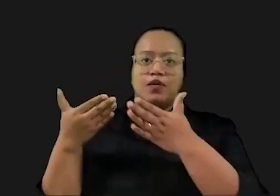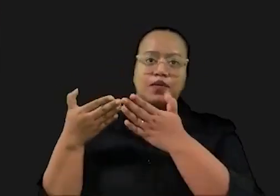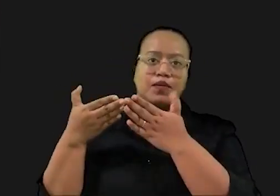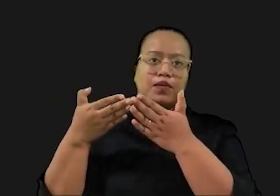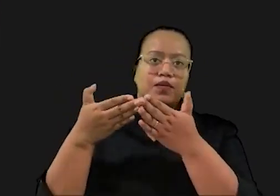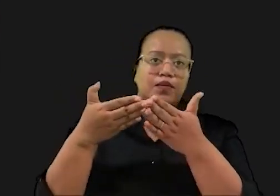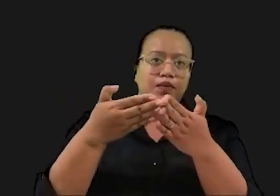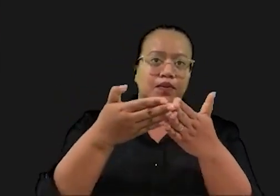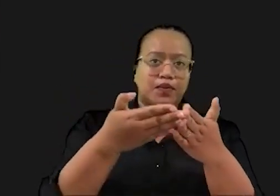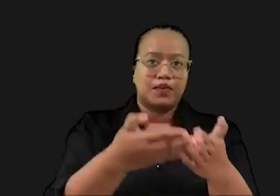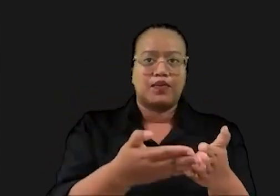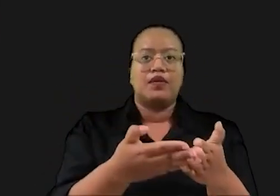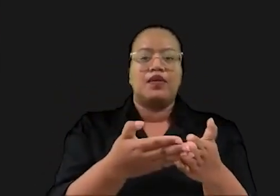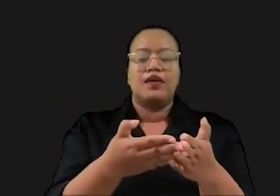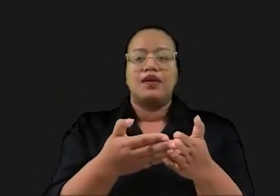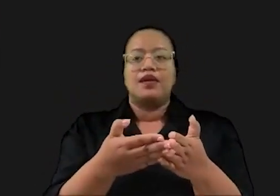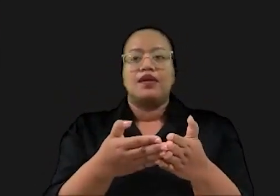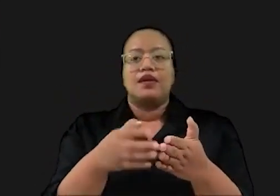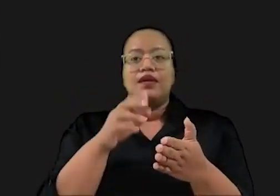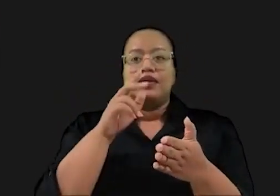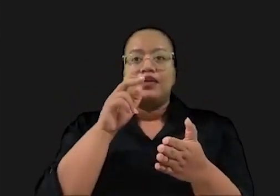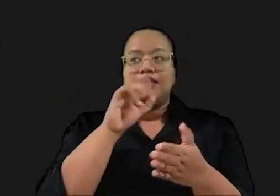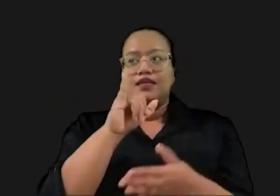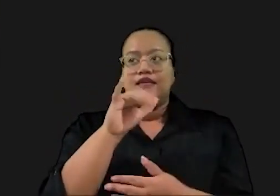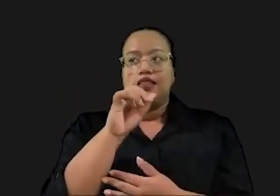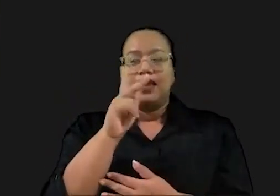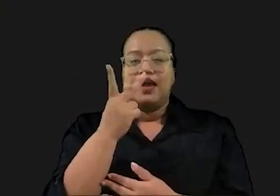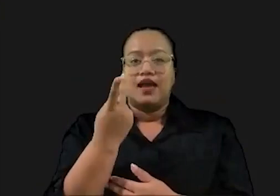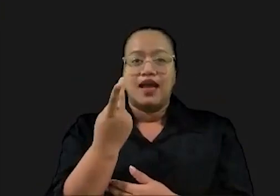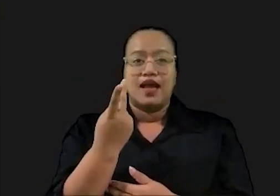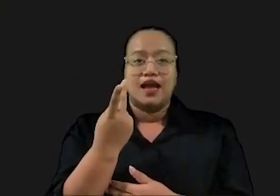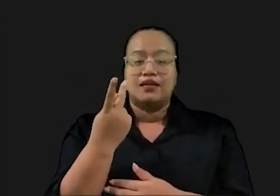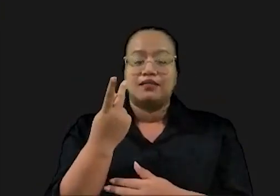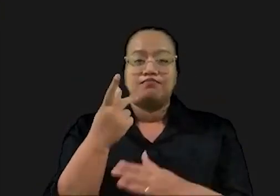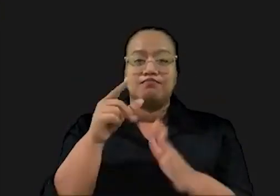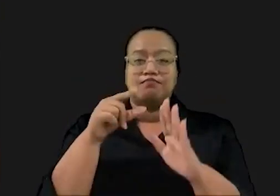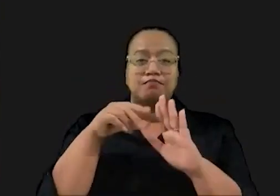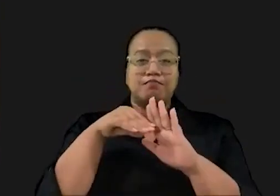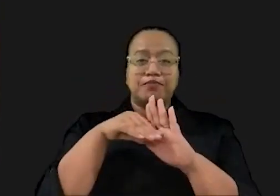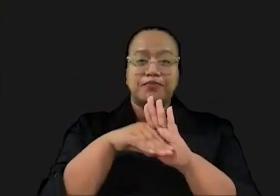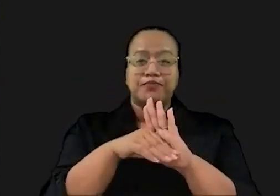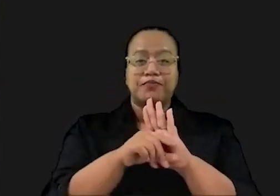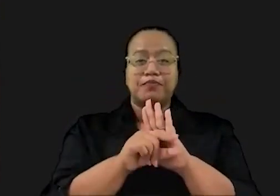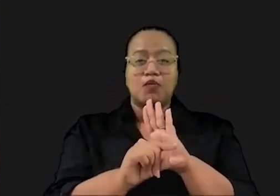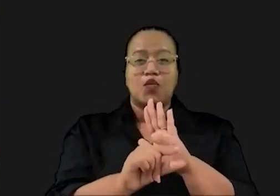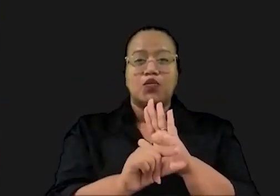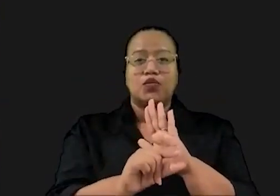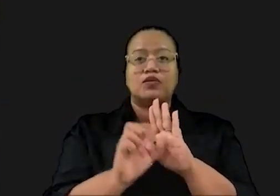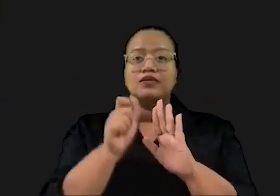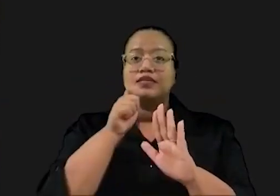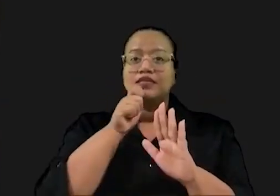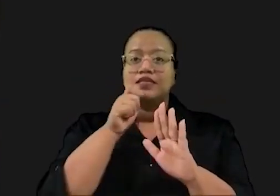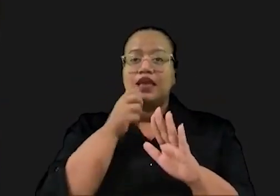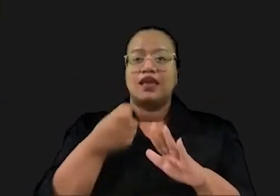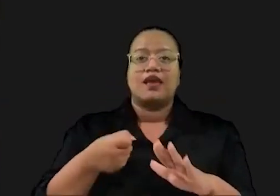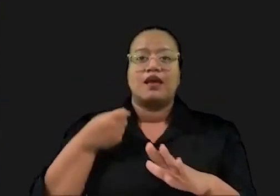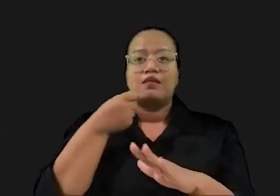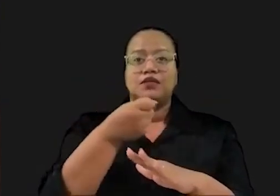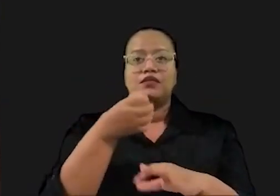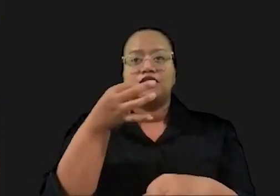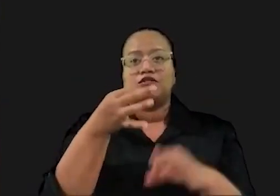IDH baixíssimo, Daldice, e sem a presença da Justiça Federal. Agora, juntos, né, com o governo do